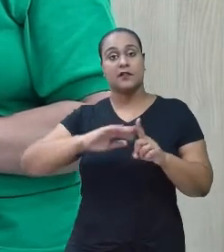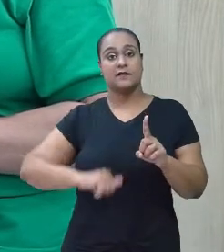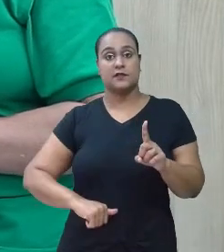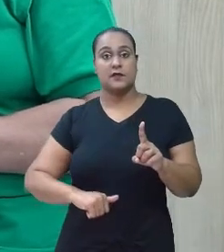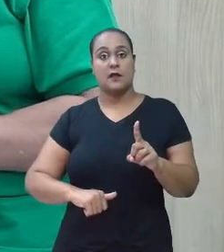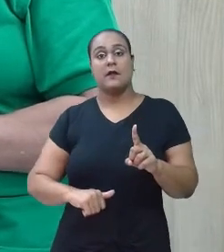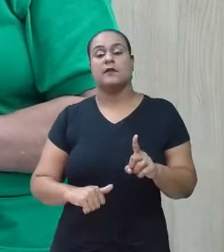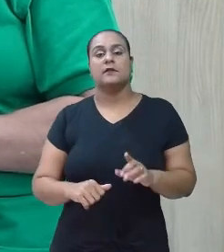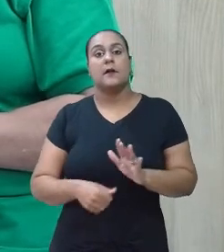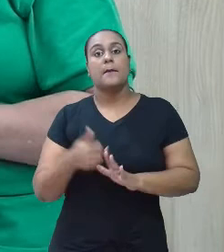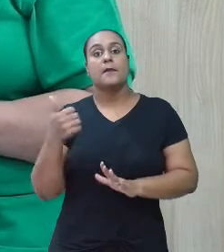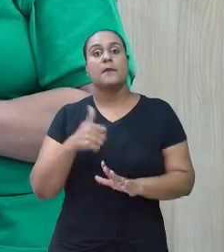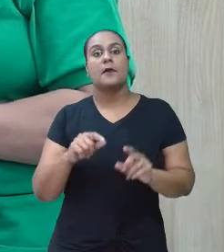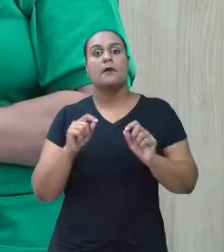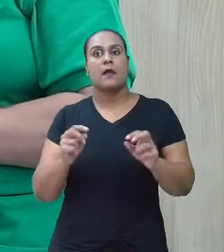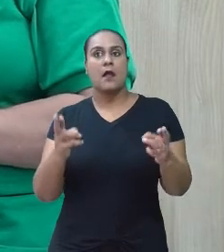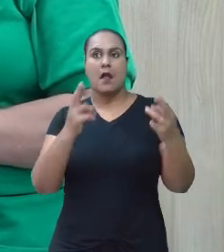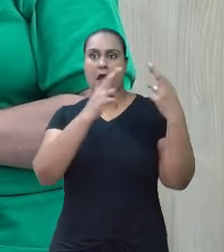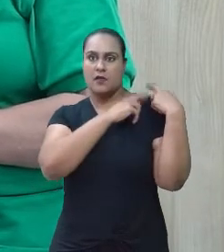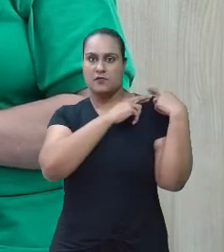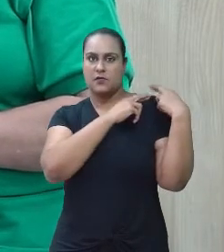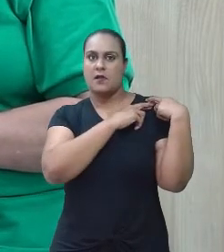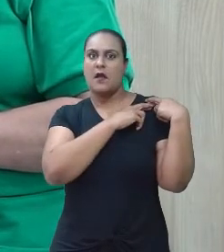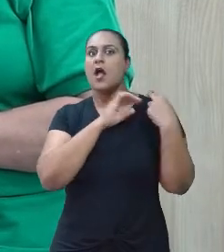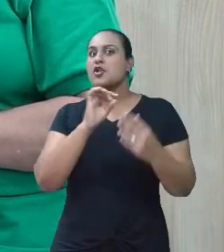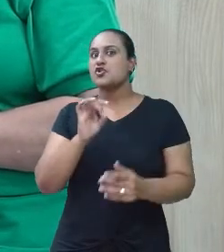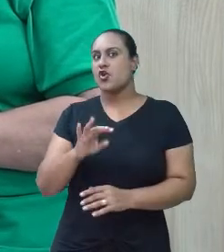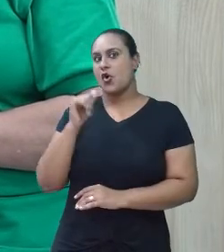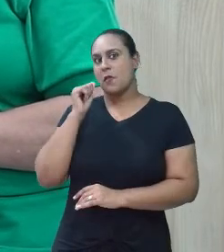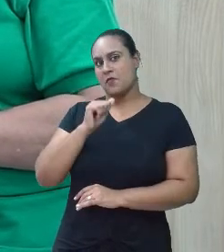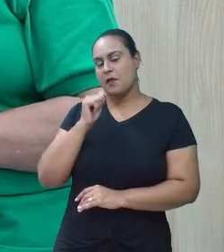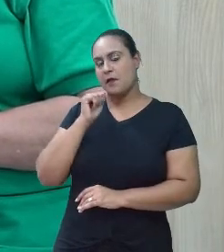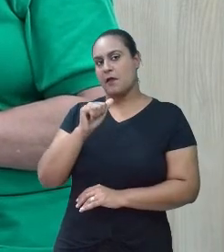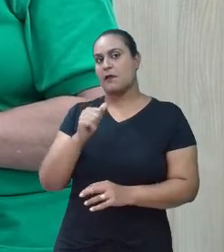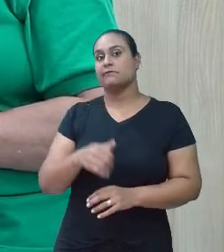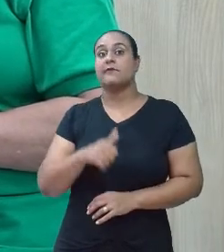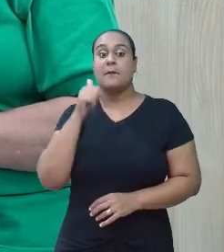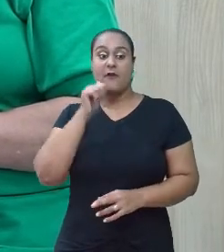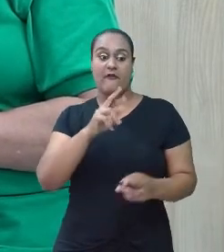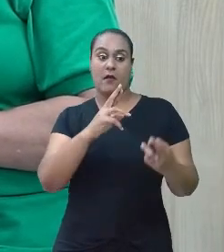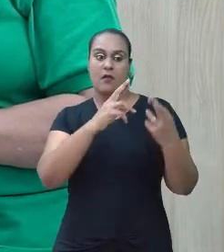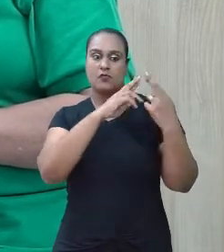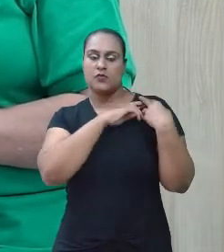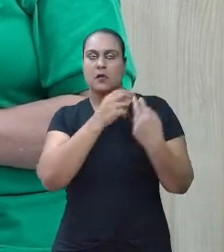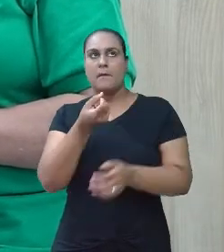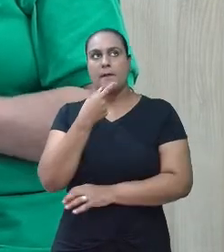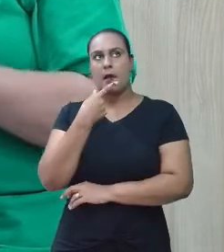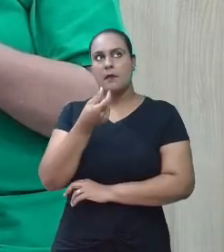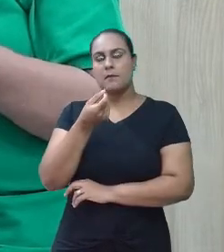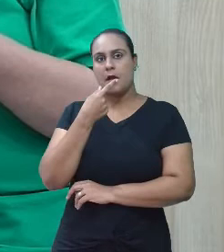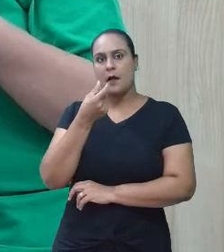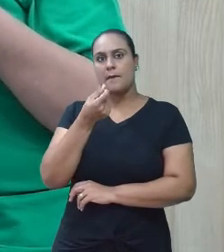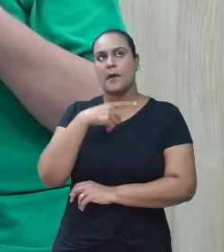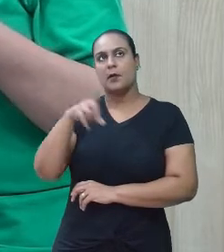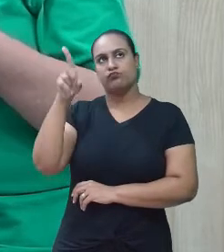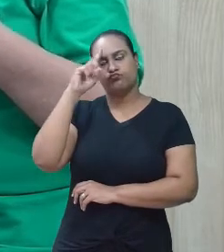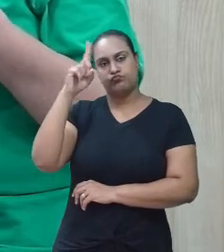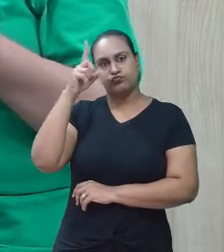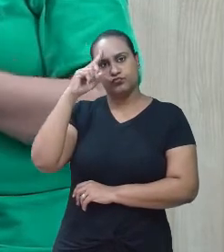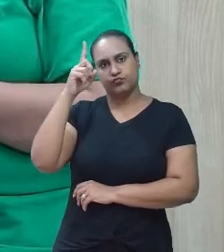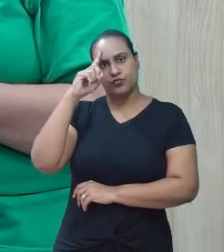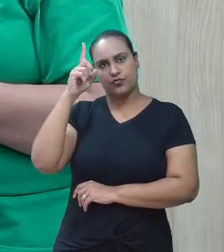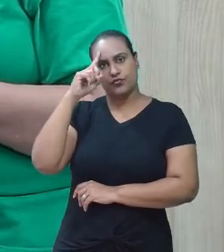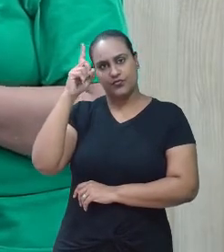gente, a primeira coisa é a responsabilidade só para a mulher. Então, a mulher fica responsável aí de até, vamos dizer